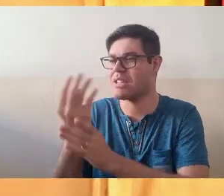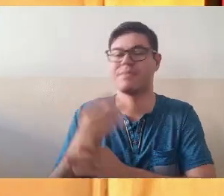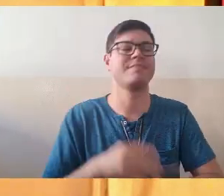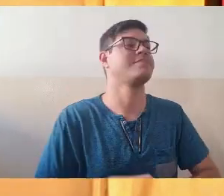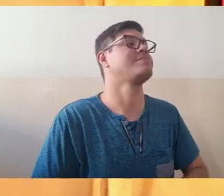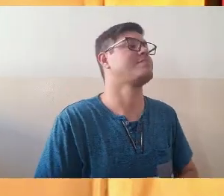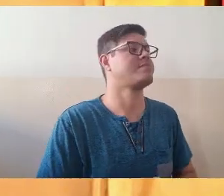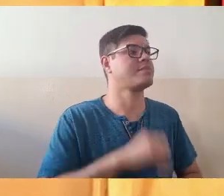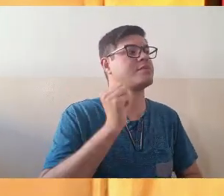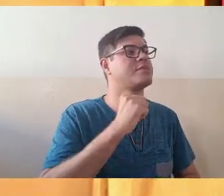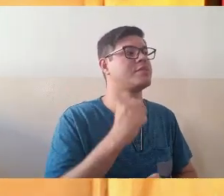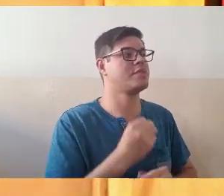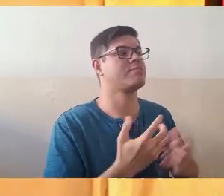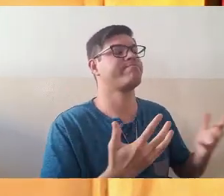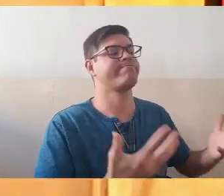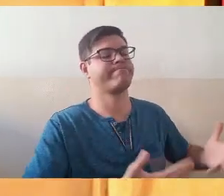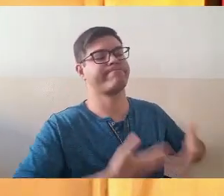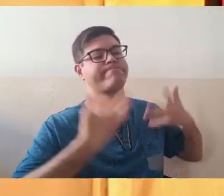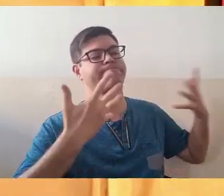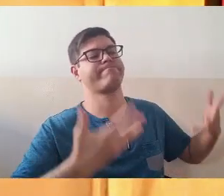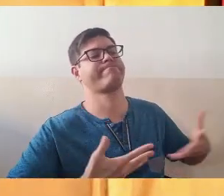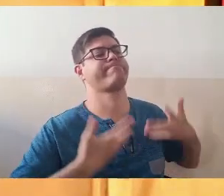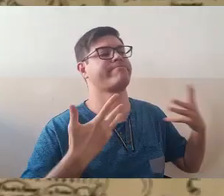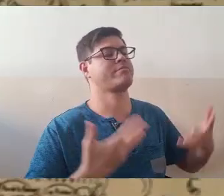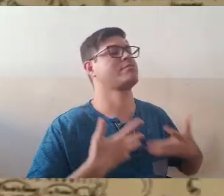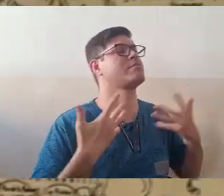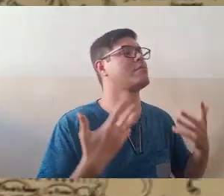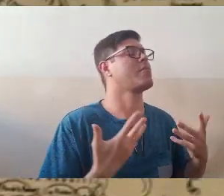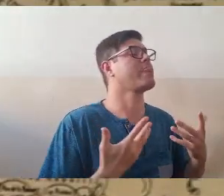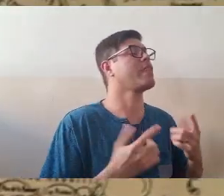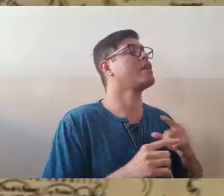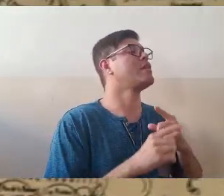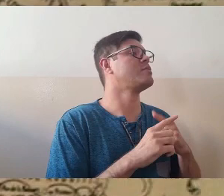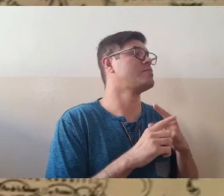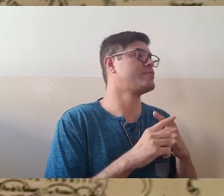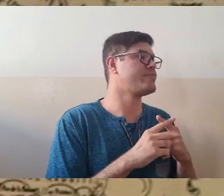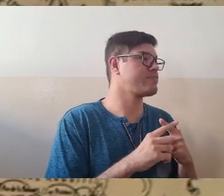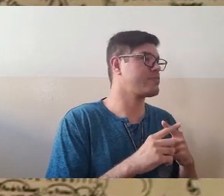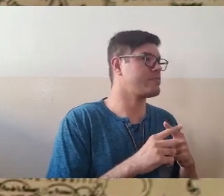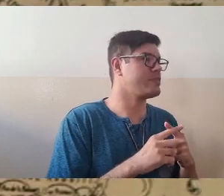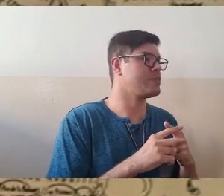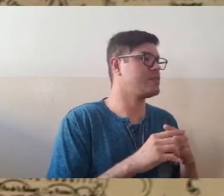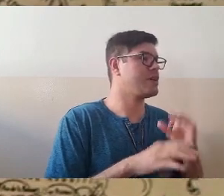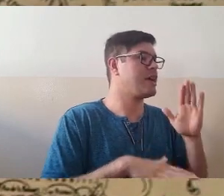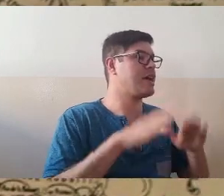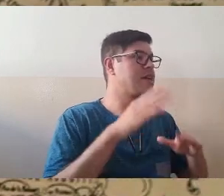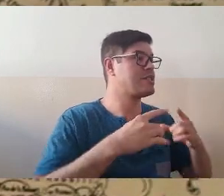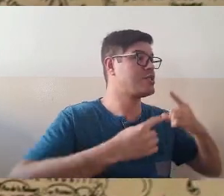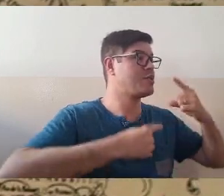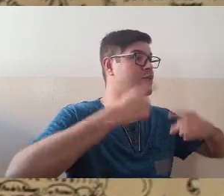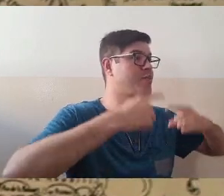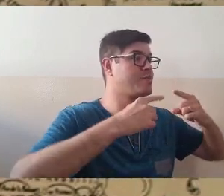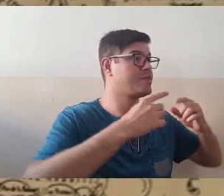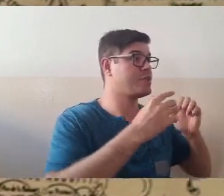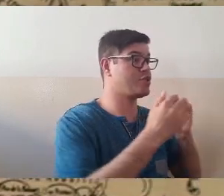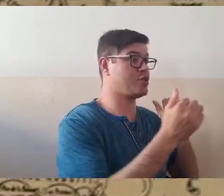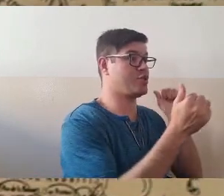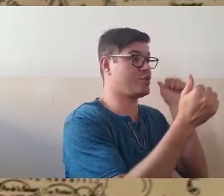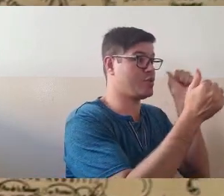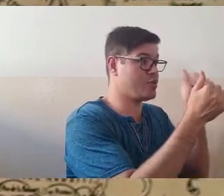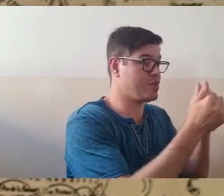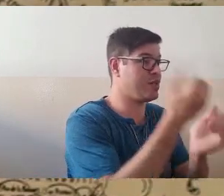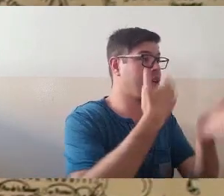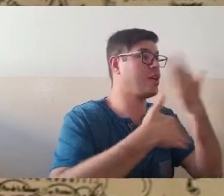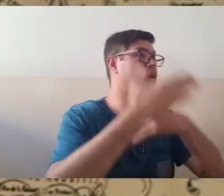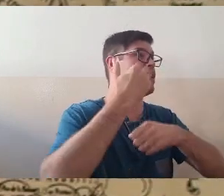incentivador. Ele que incentiva. Sim, principalmente uma das coisas que nos aproximou do ponto de vista político, lá em 2020,